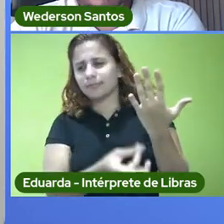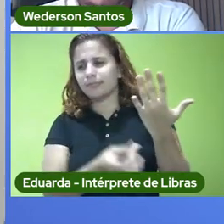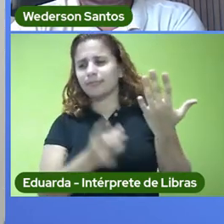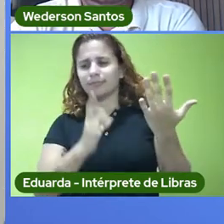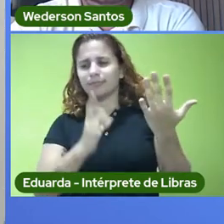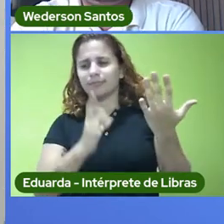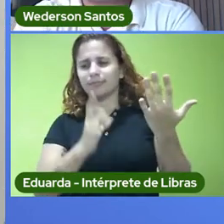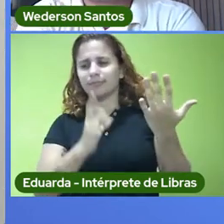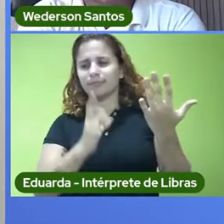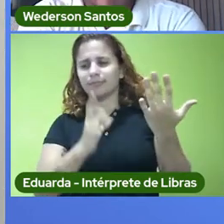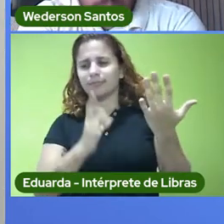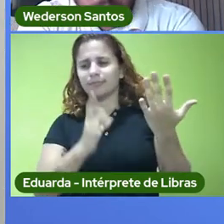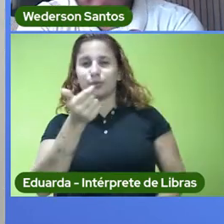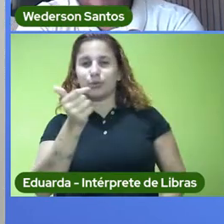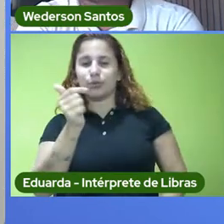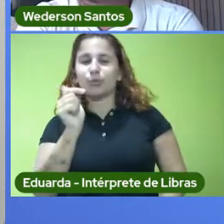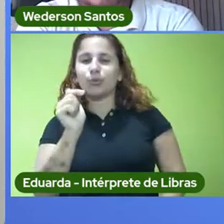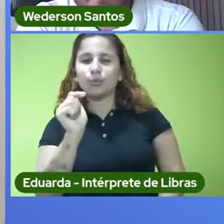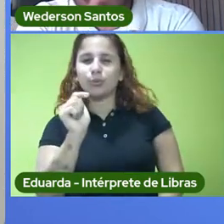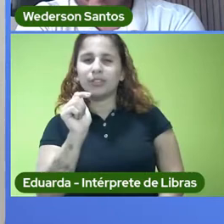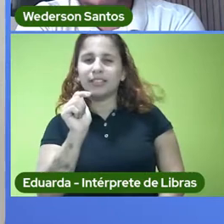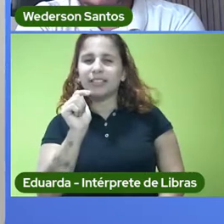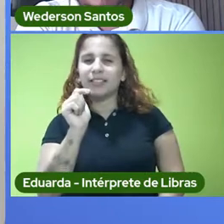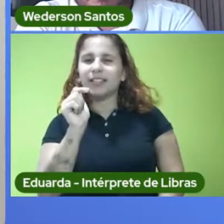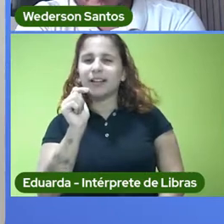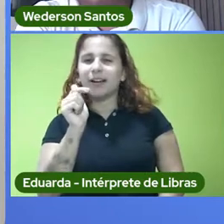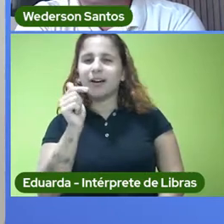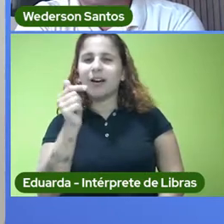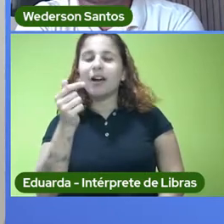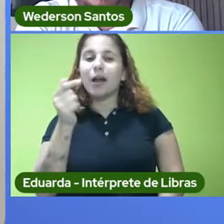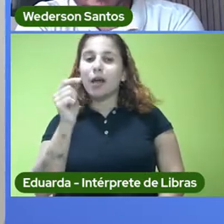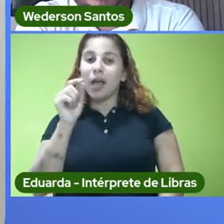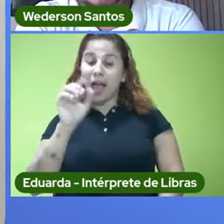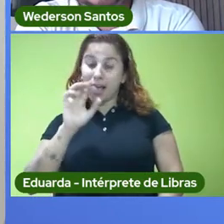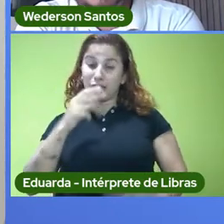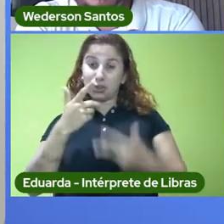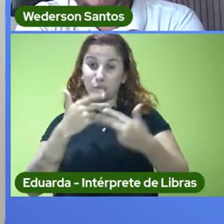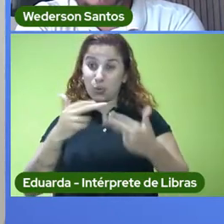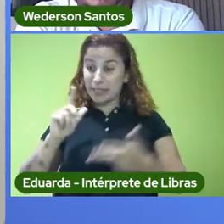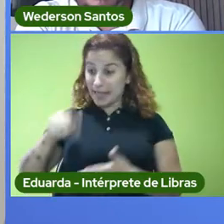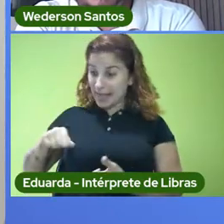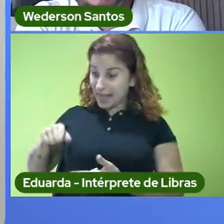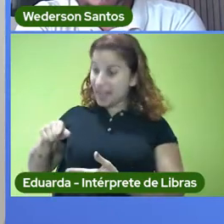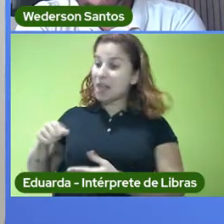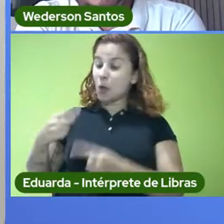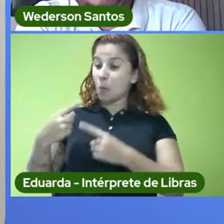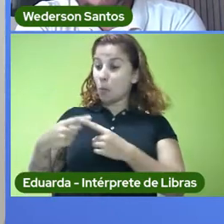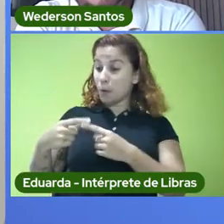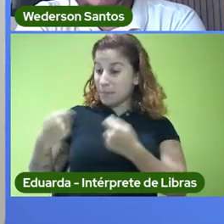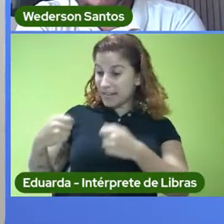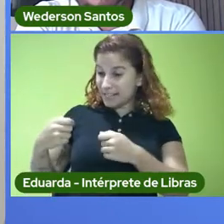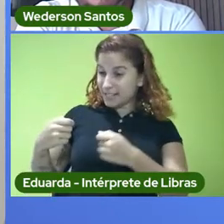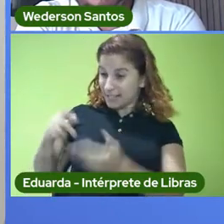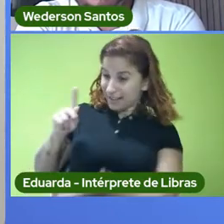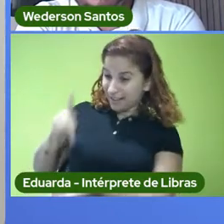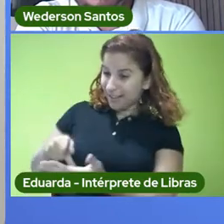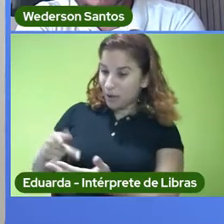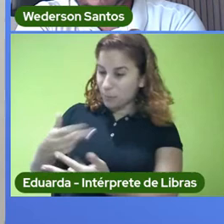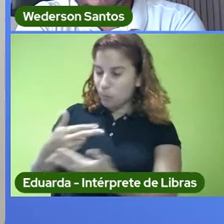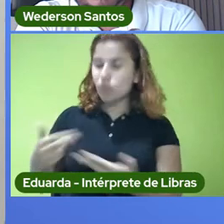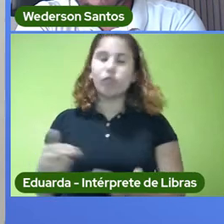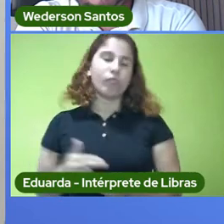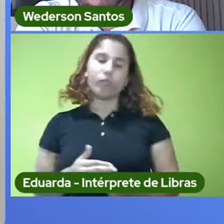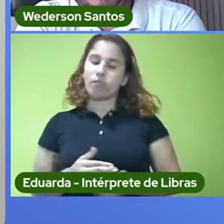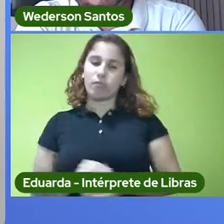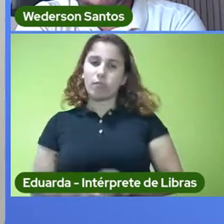de fatalismo, né? Como se as coisas fossem assim porque são assim. E aí uma discussão que você traz, que eu acho que é muito interessante, casa